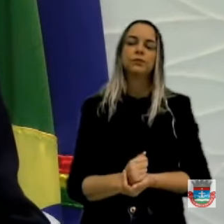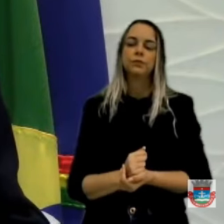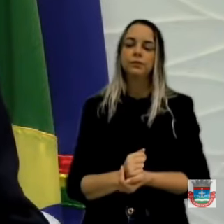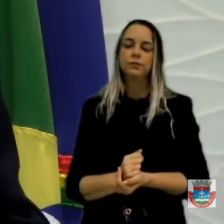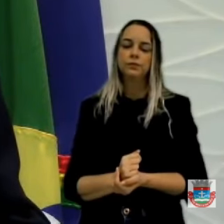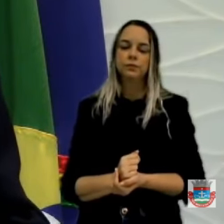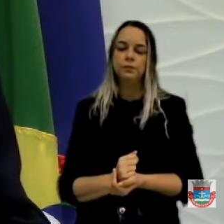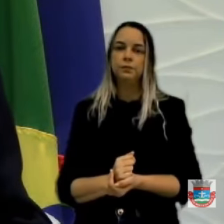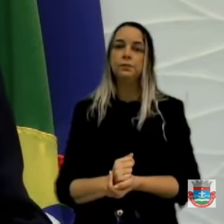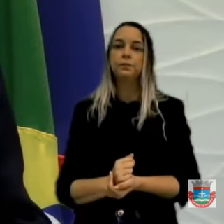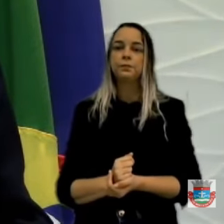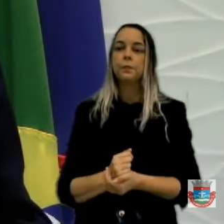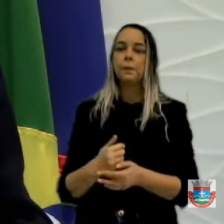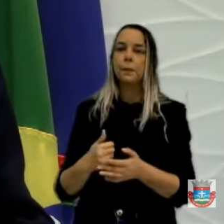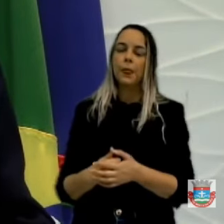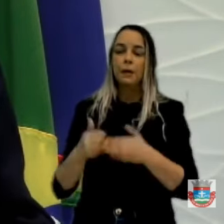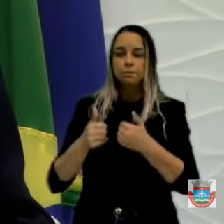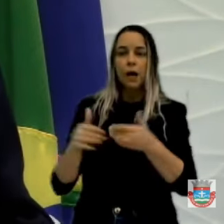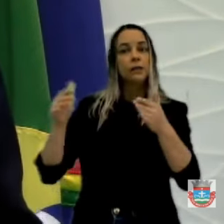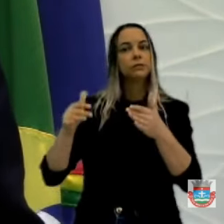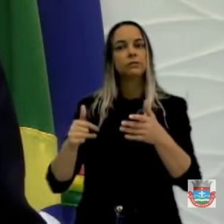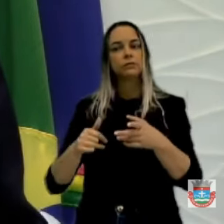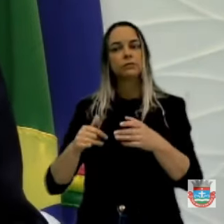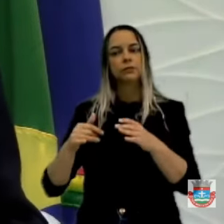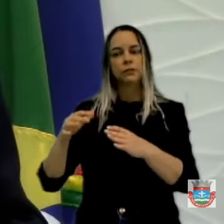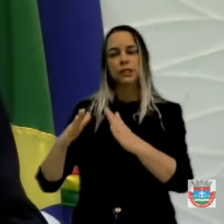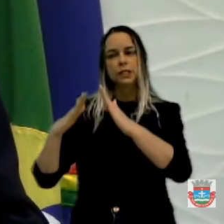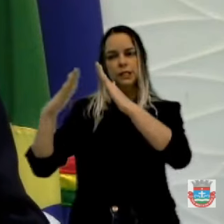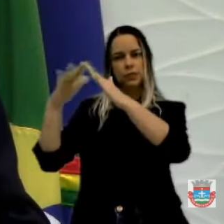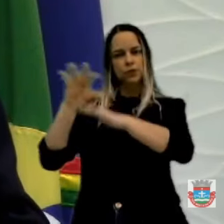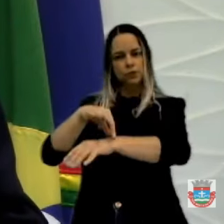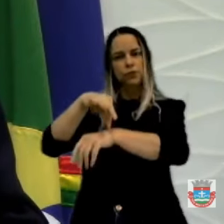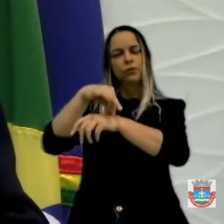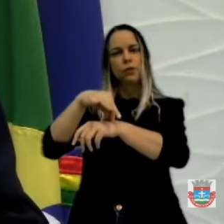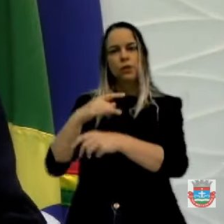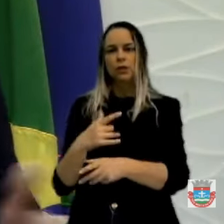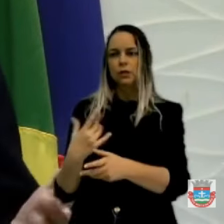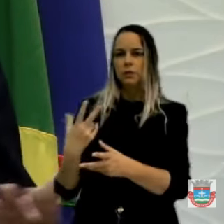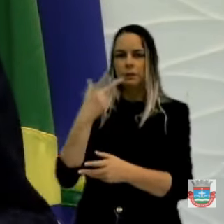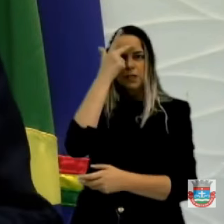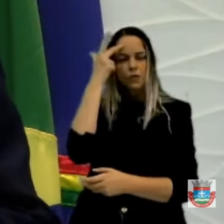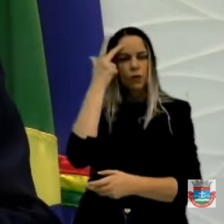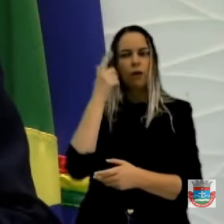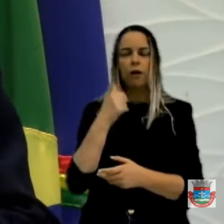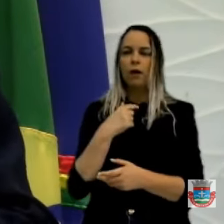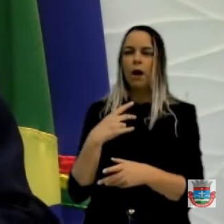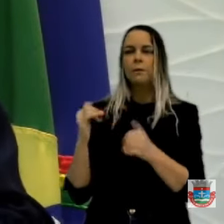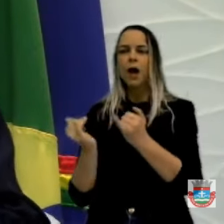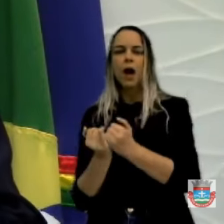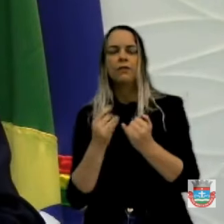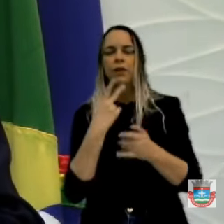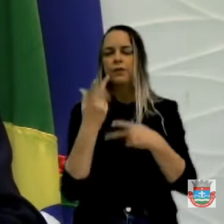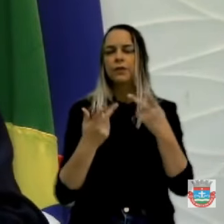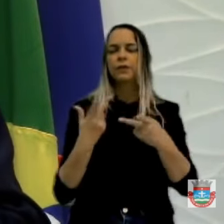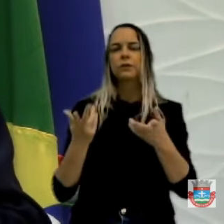e muito comentada. Mas eu vou iniciar a minha